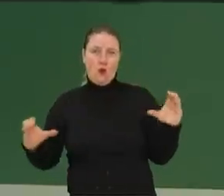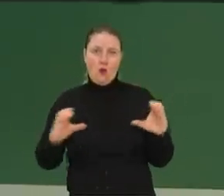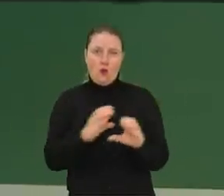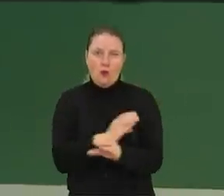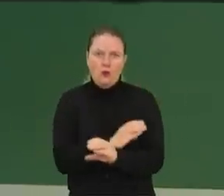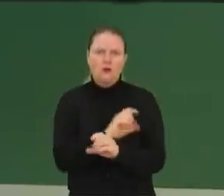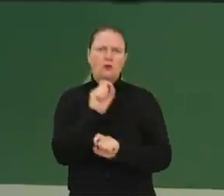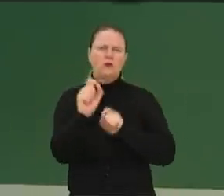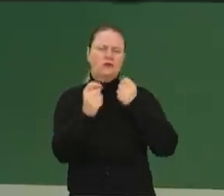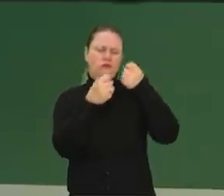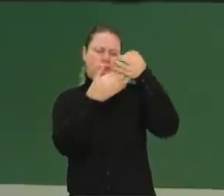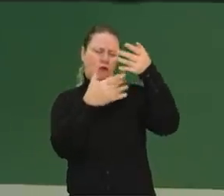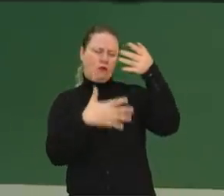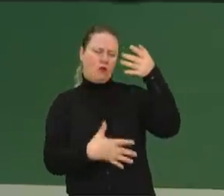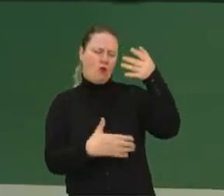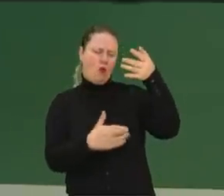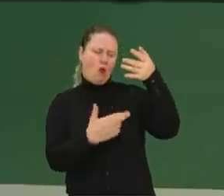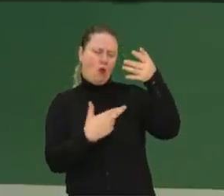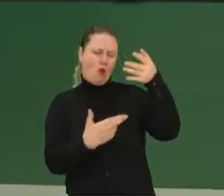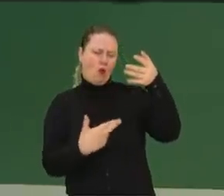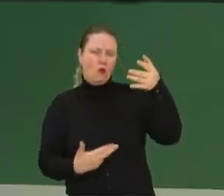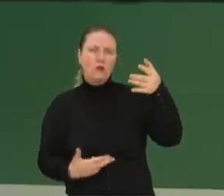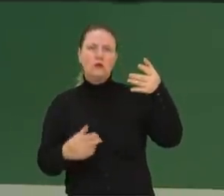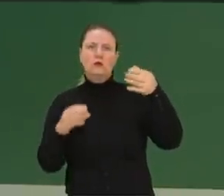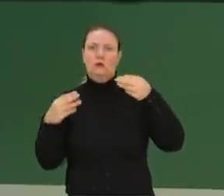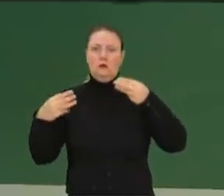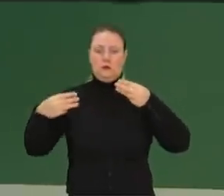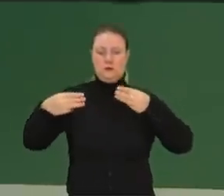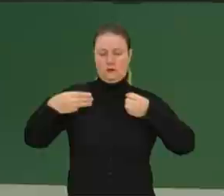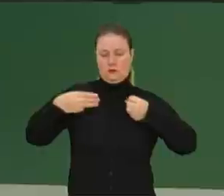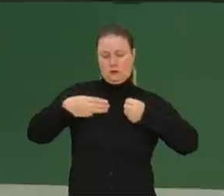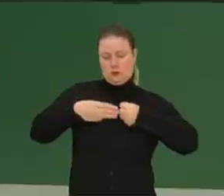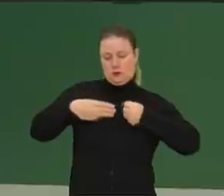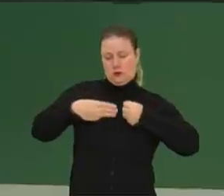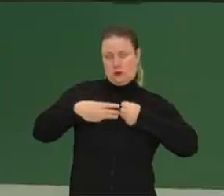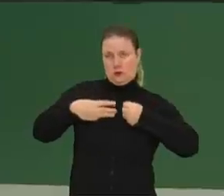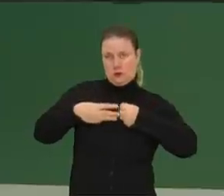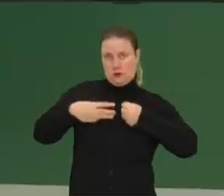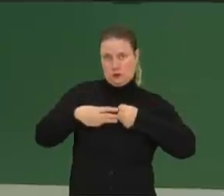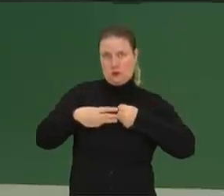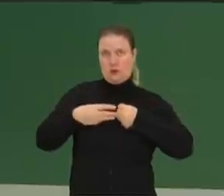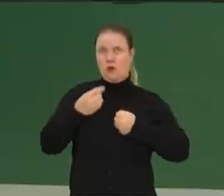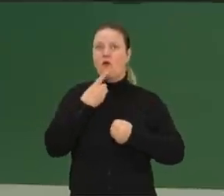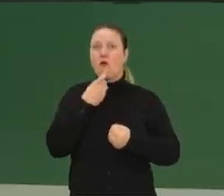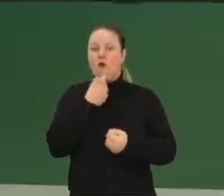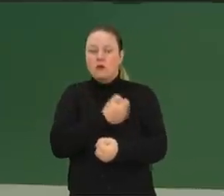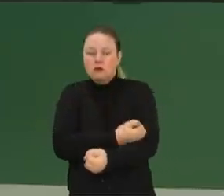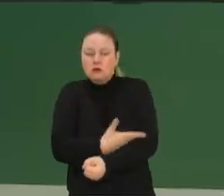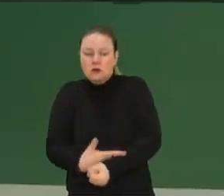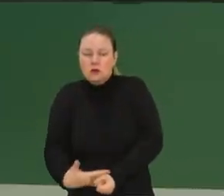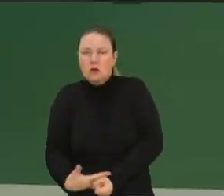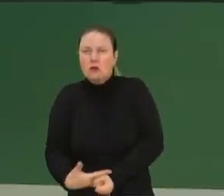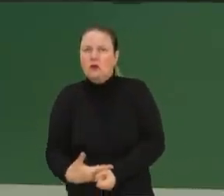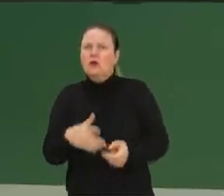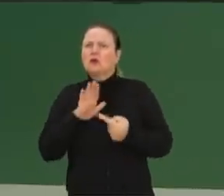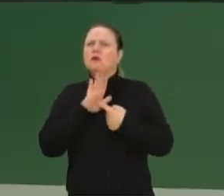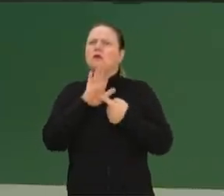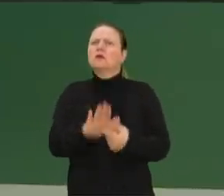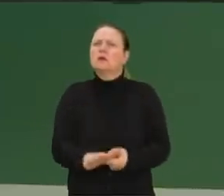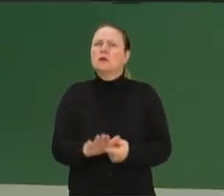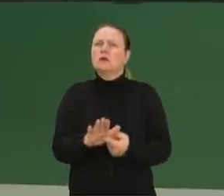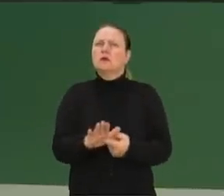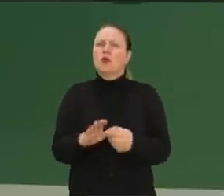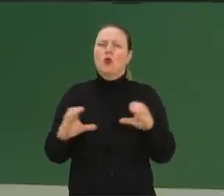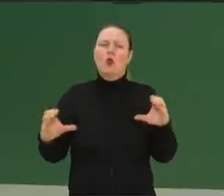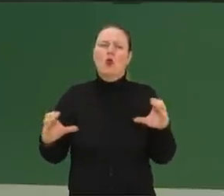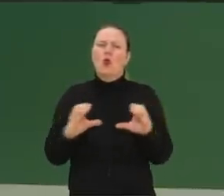os elementos figurados, lembrando, são as células, tá? Do sangue que estão presentes num exame desse. Então, hemograma